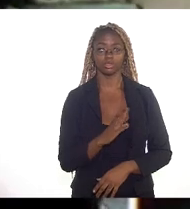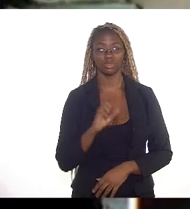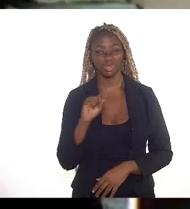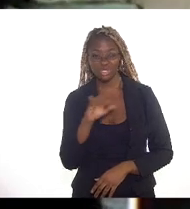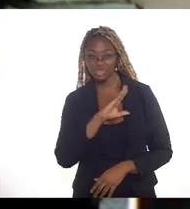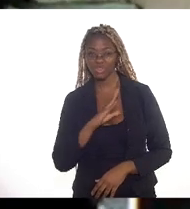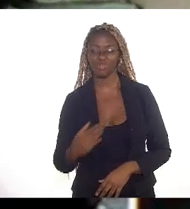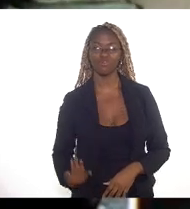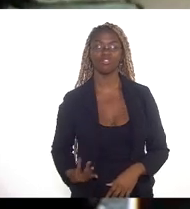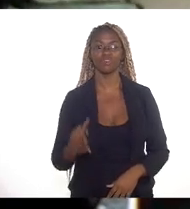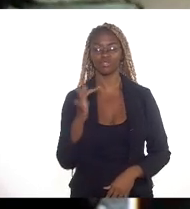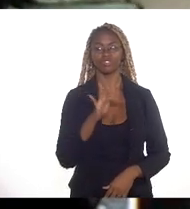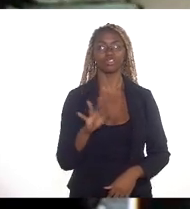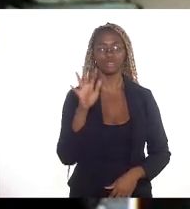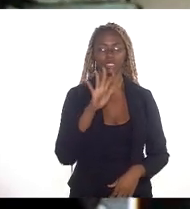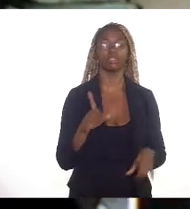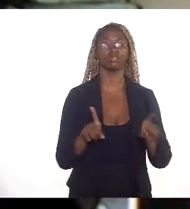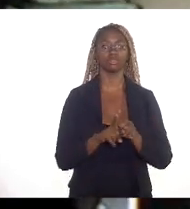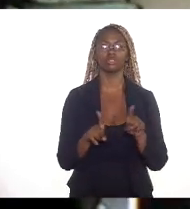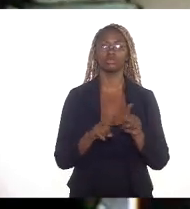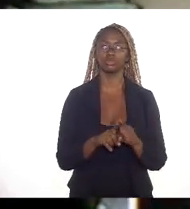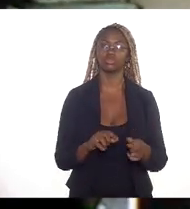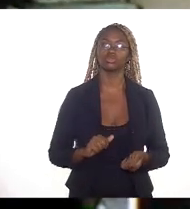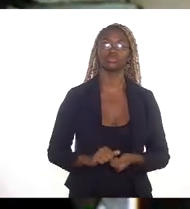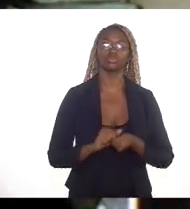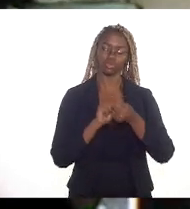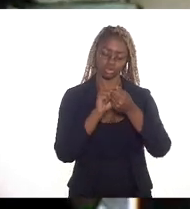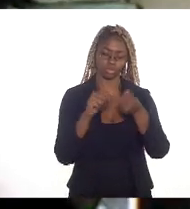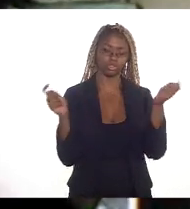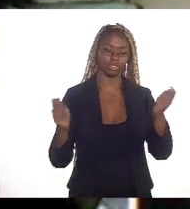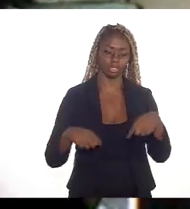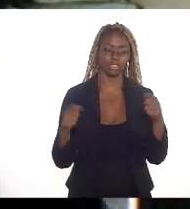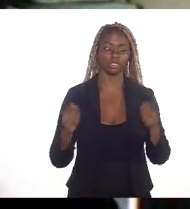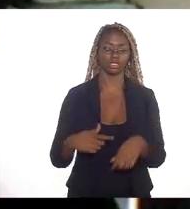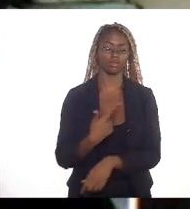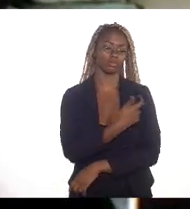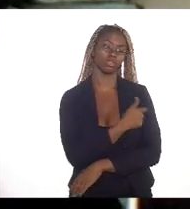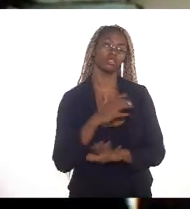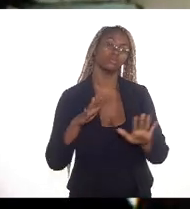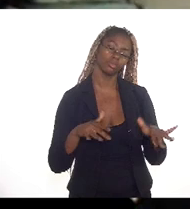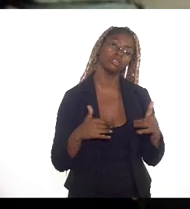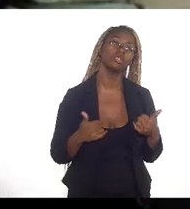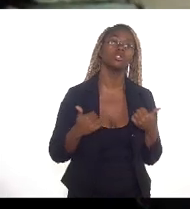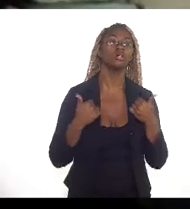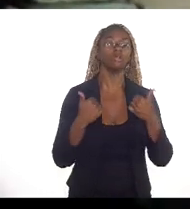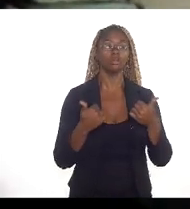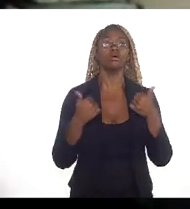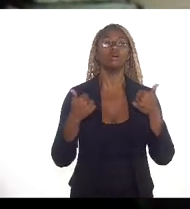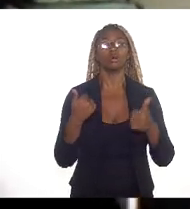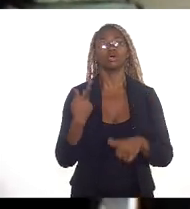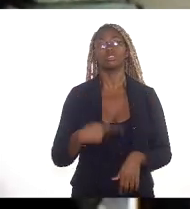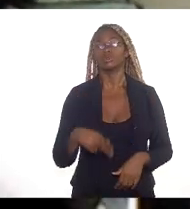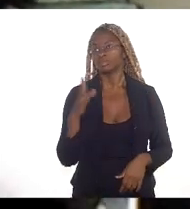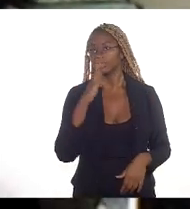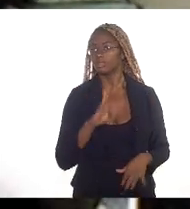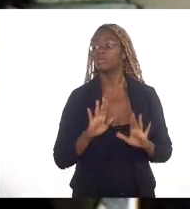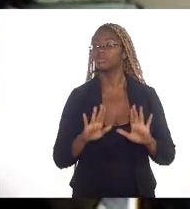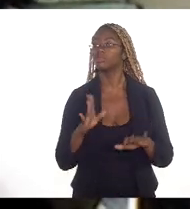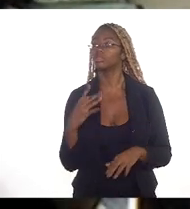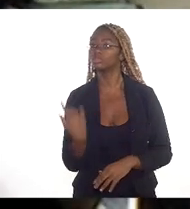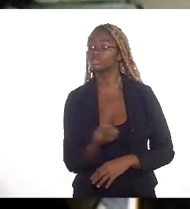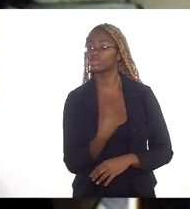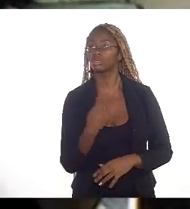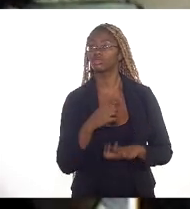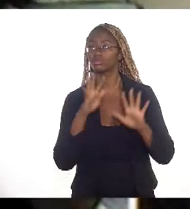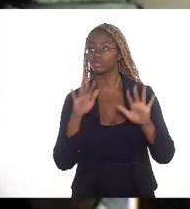complementar, mais eficientemente, a gente poderia ter a questão da vacinação muito mais bem equacionada no Brasil. Mas a gente agora está